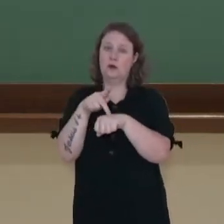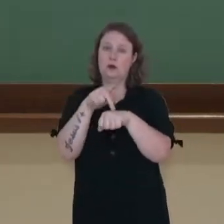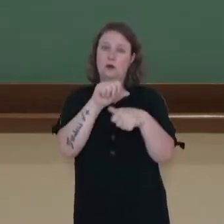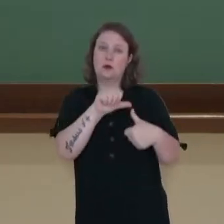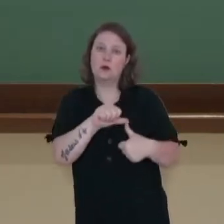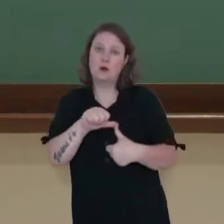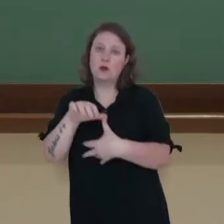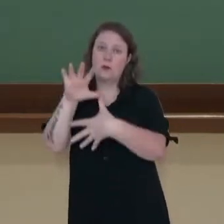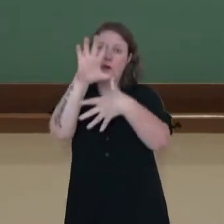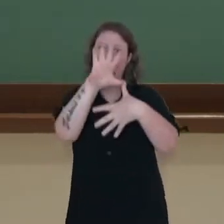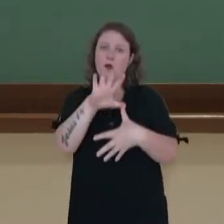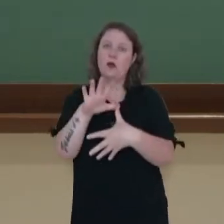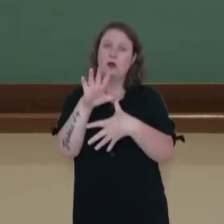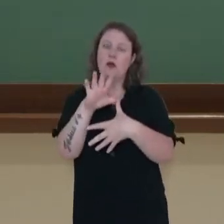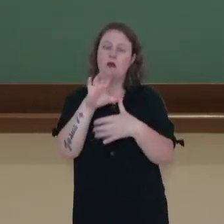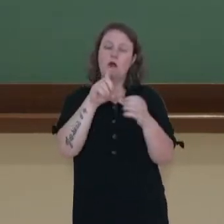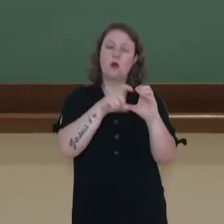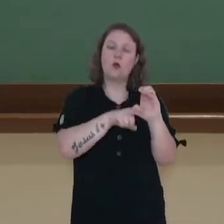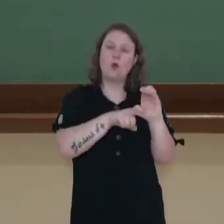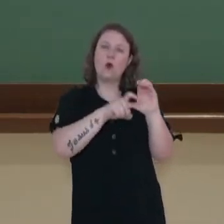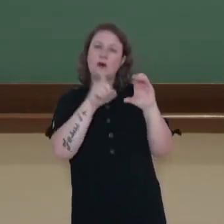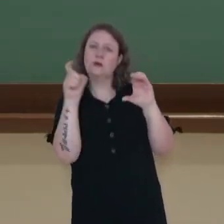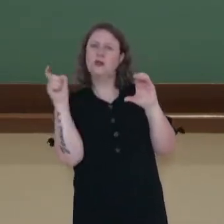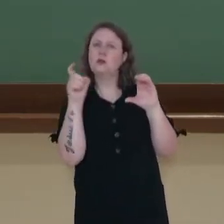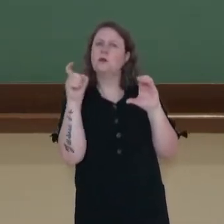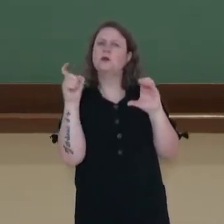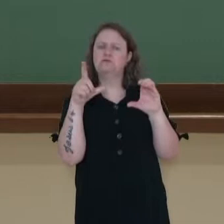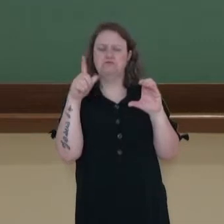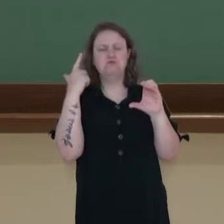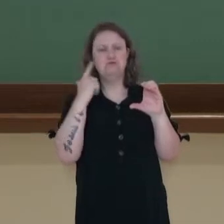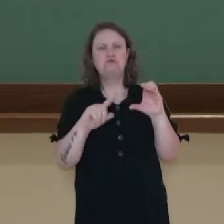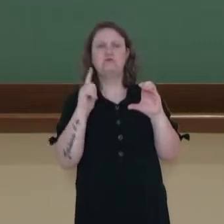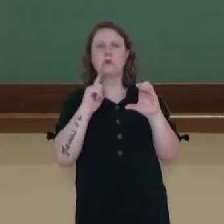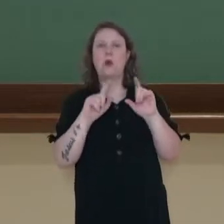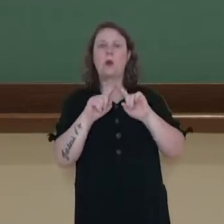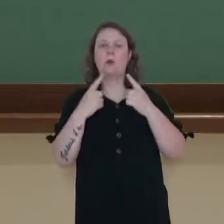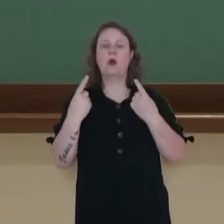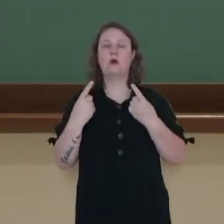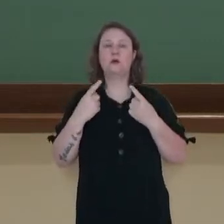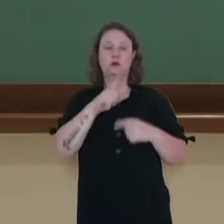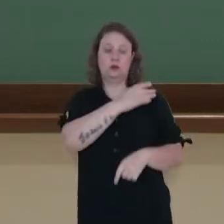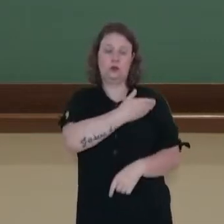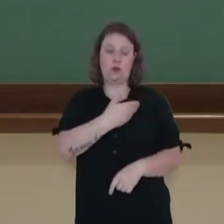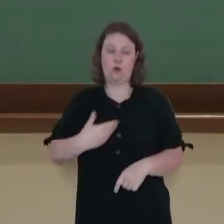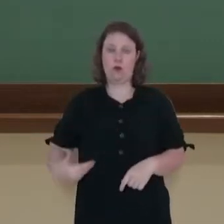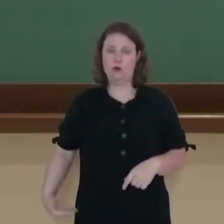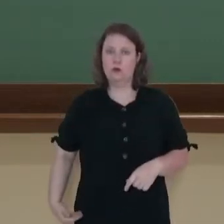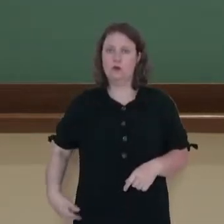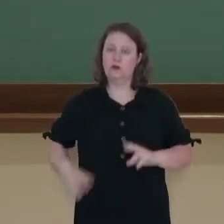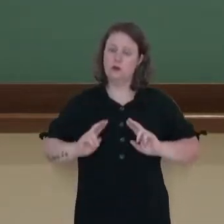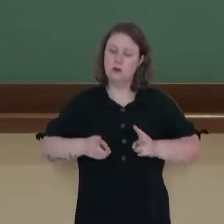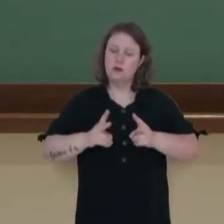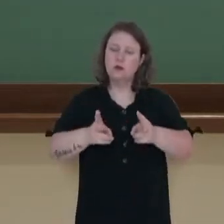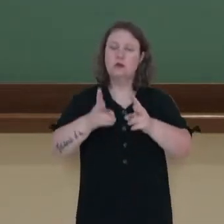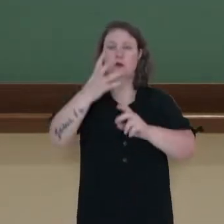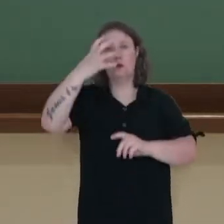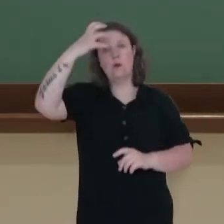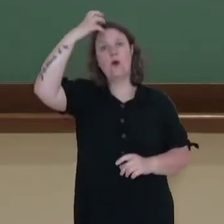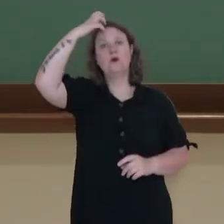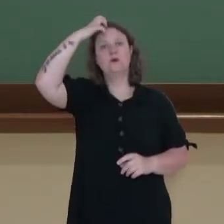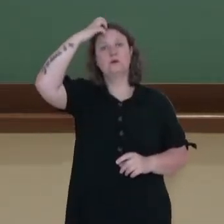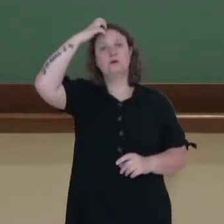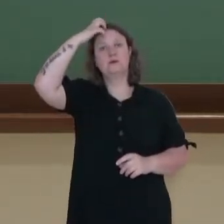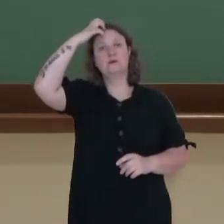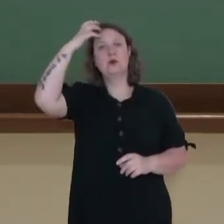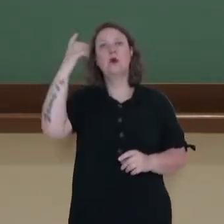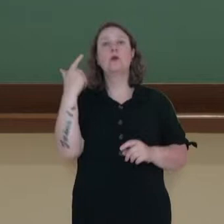se tornar independente, manteve como forma de governo uma monarquia. O comum dos outros